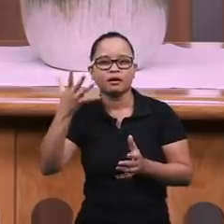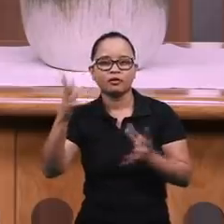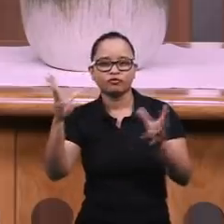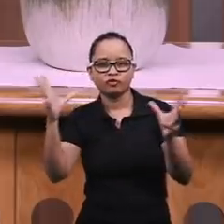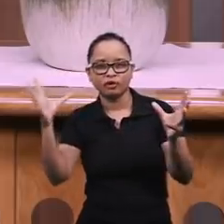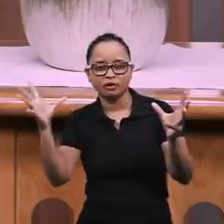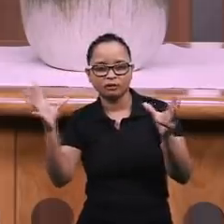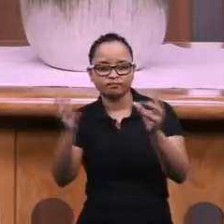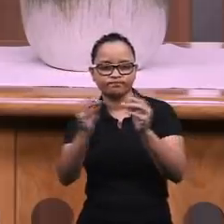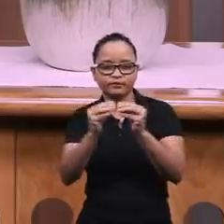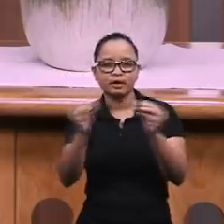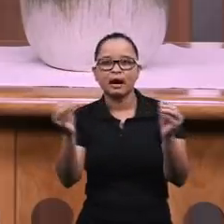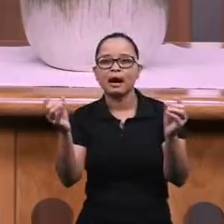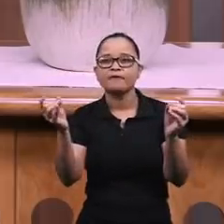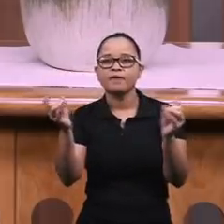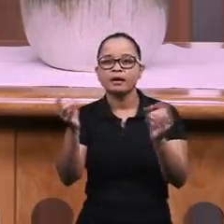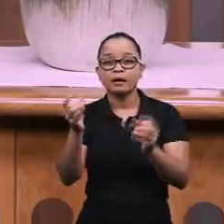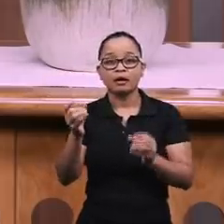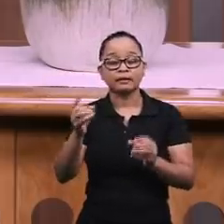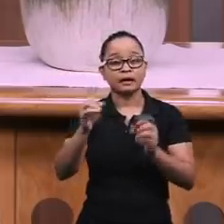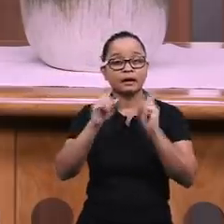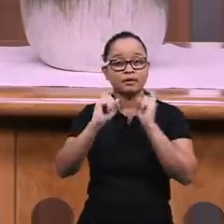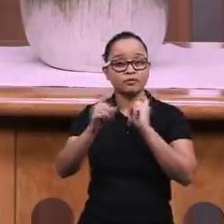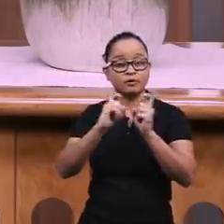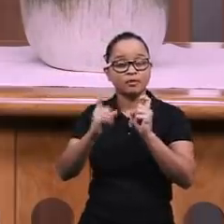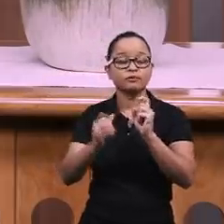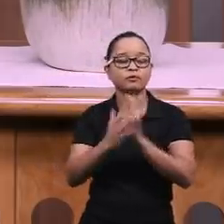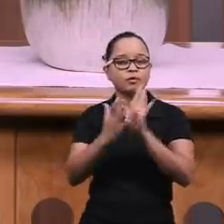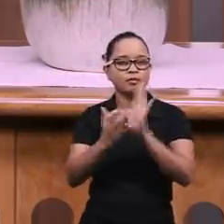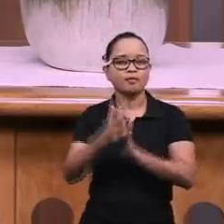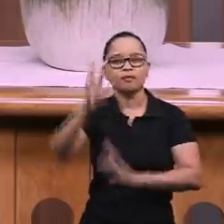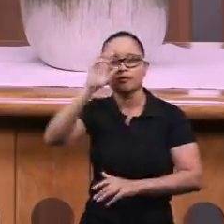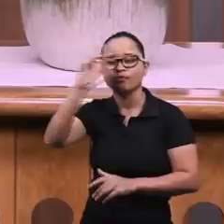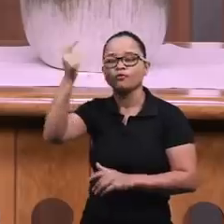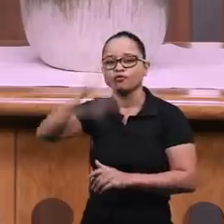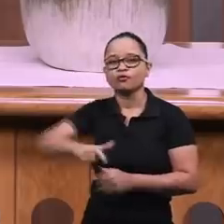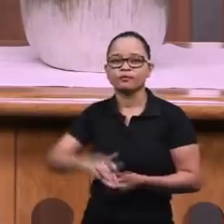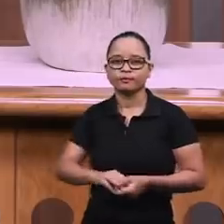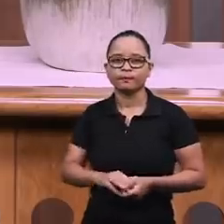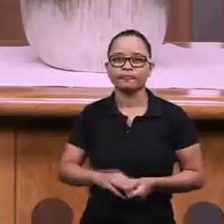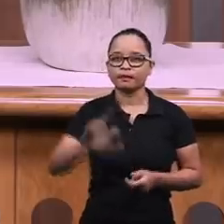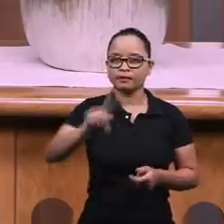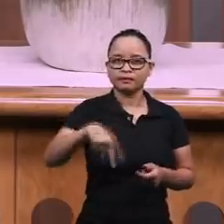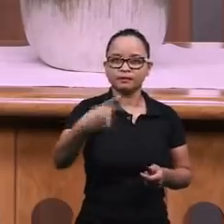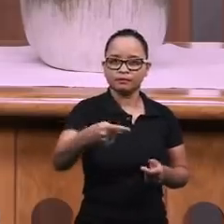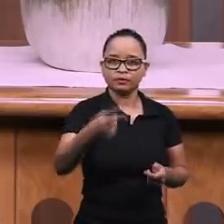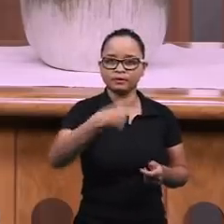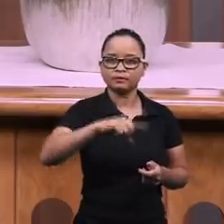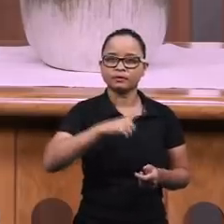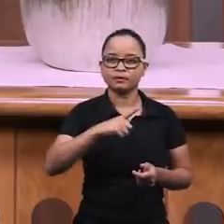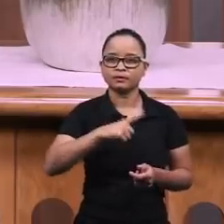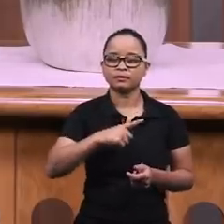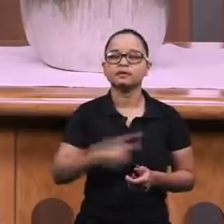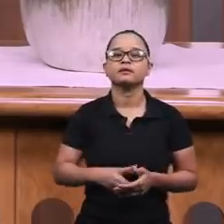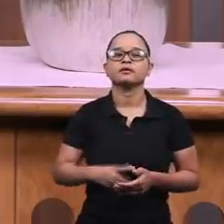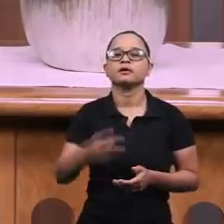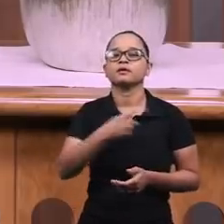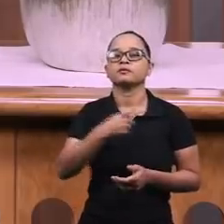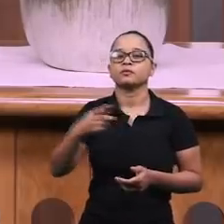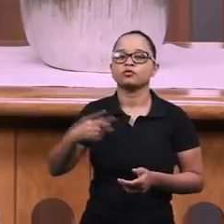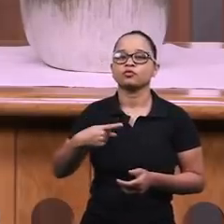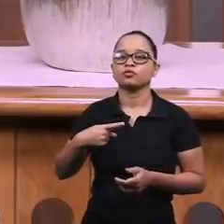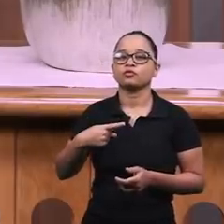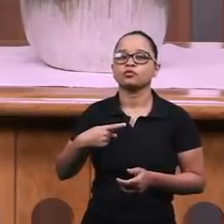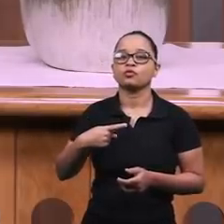fechamento é desta reunião Vamos louvar o nome do Senhor mais uma vez e na sequência e teremos a participação do